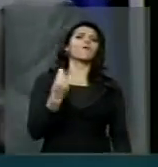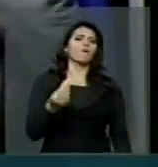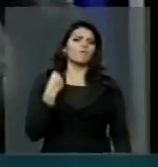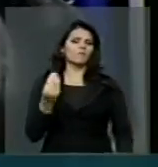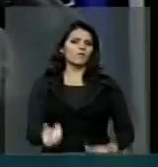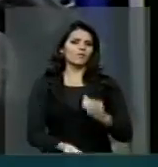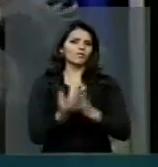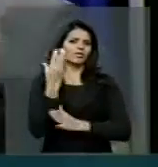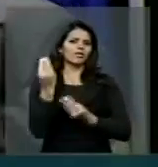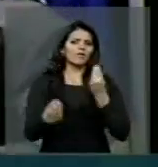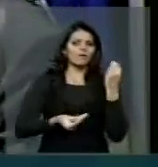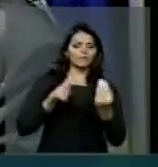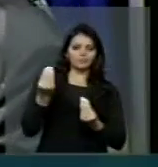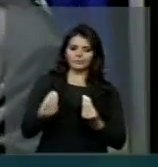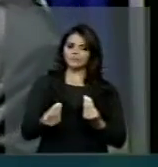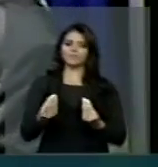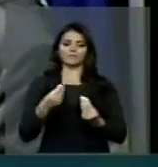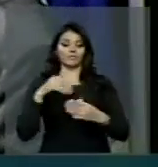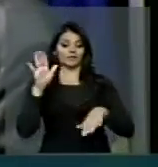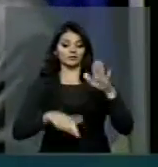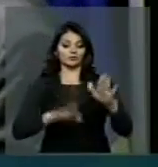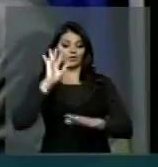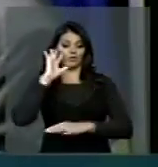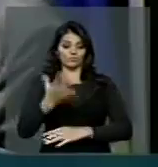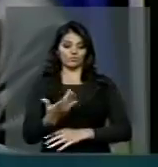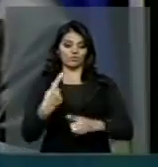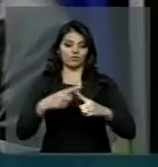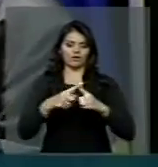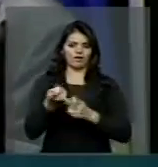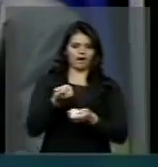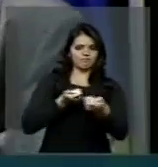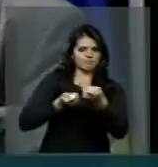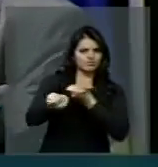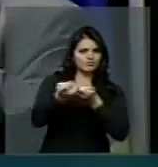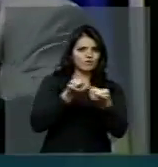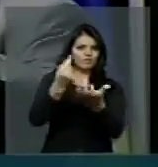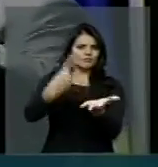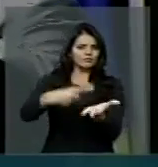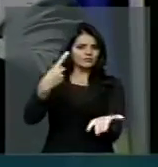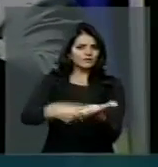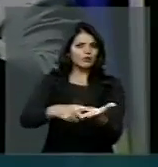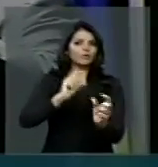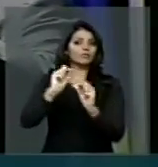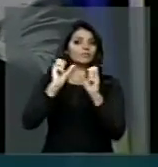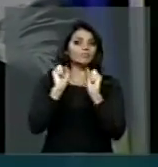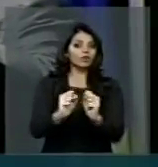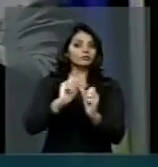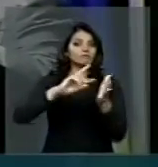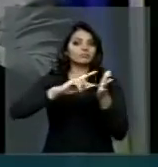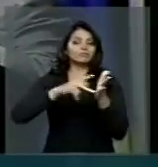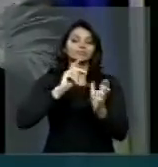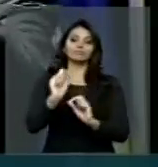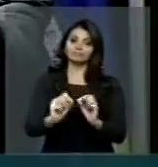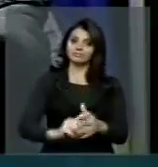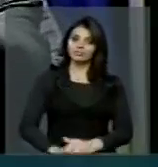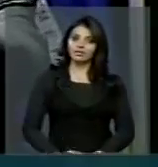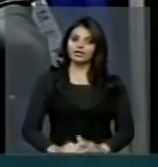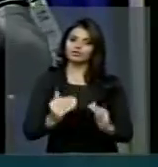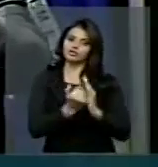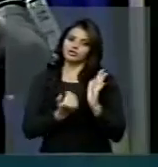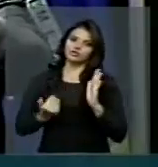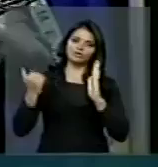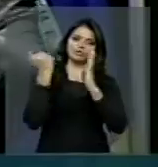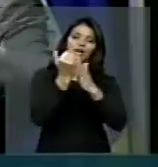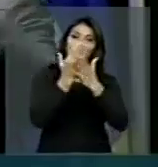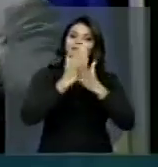criar mecanismos, alternativas, articular aquilo que pudesse significar a superação